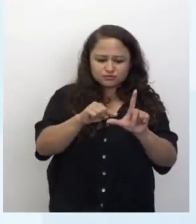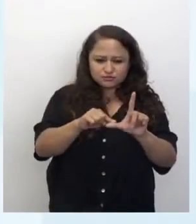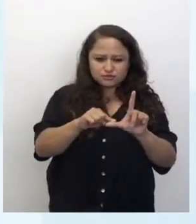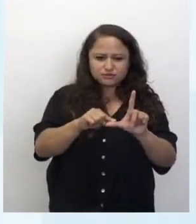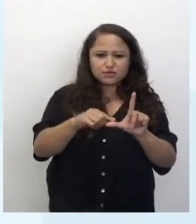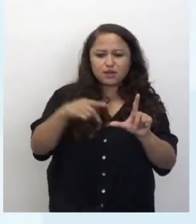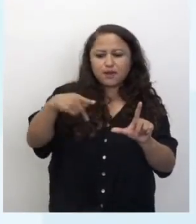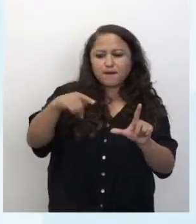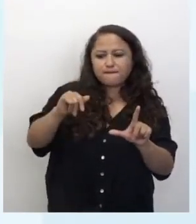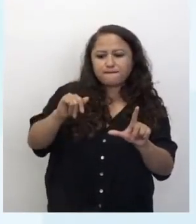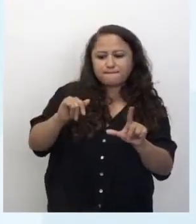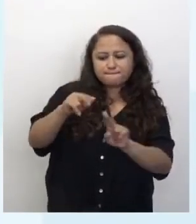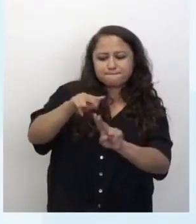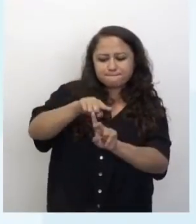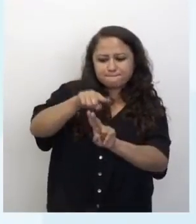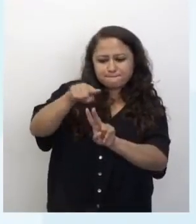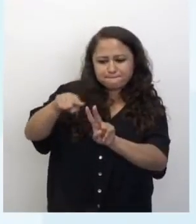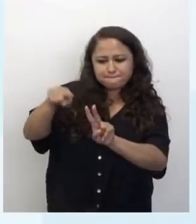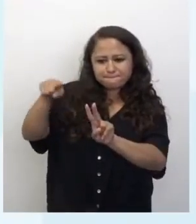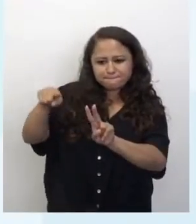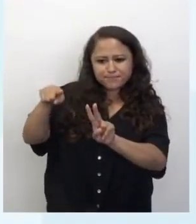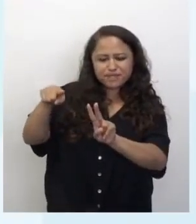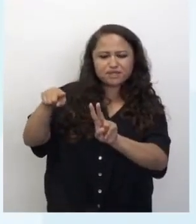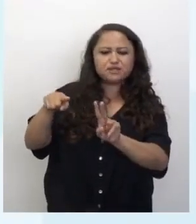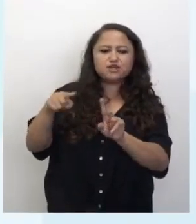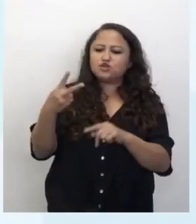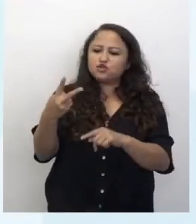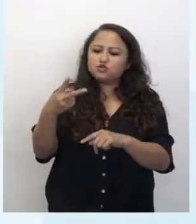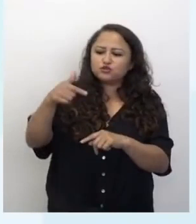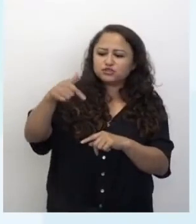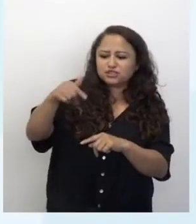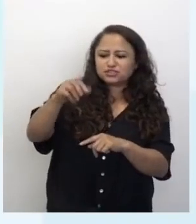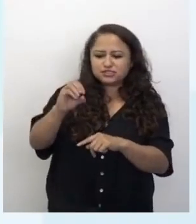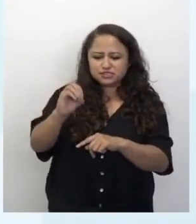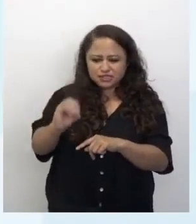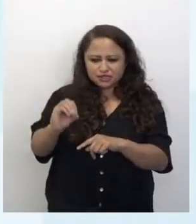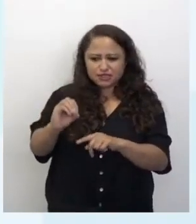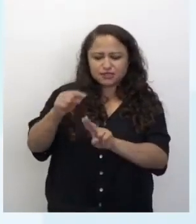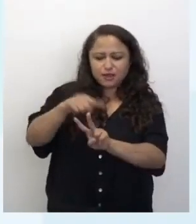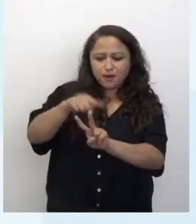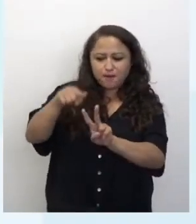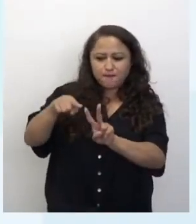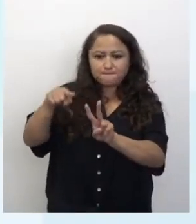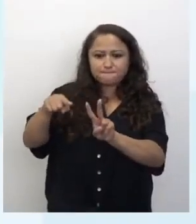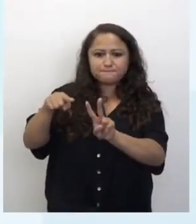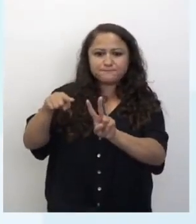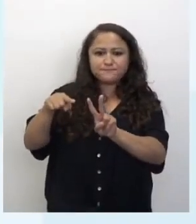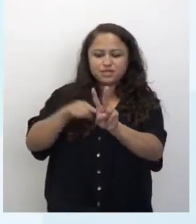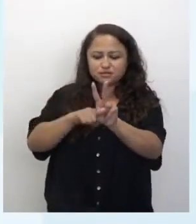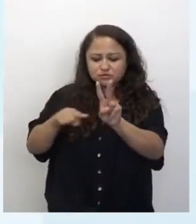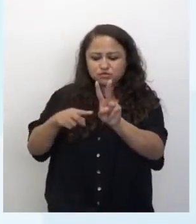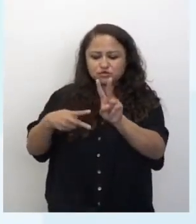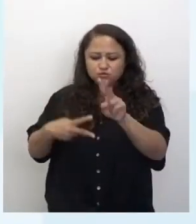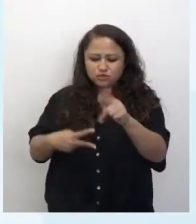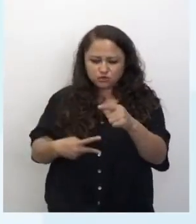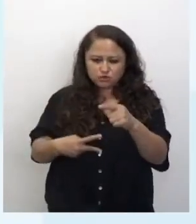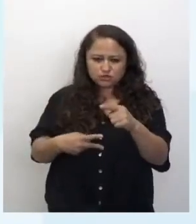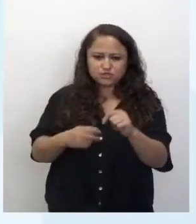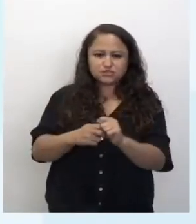π, 270 graus, que é o 3π sobre 2, e completando uma volta